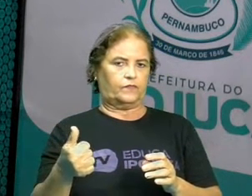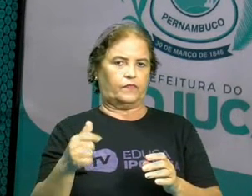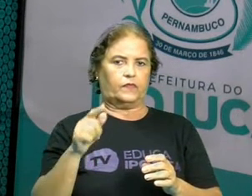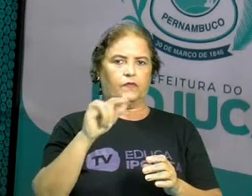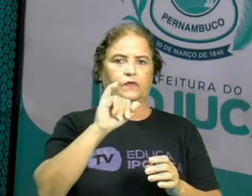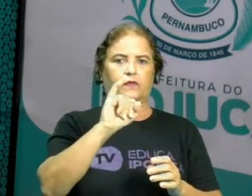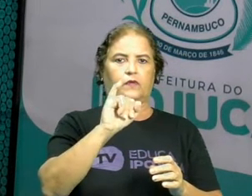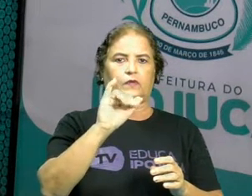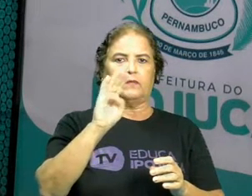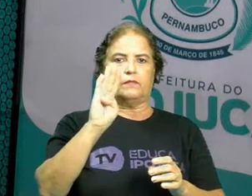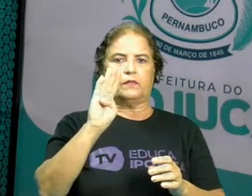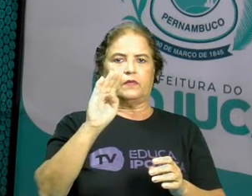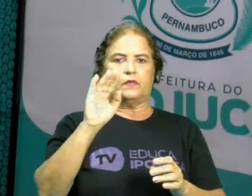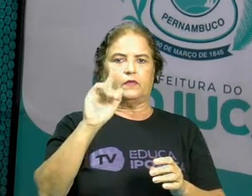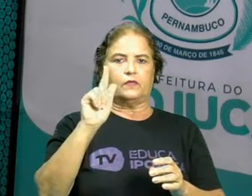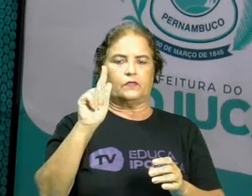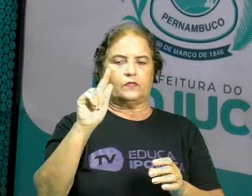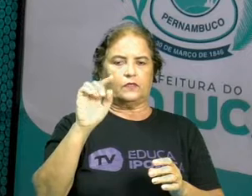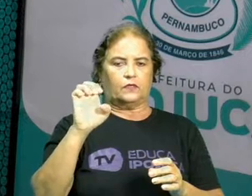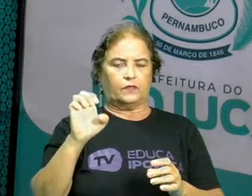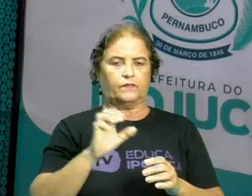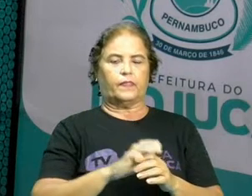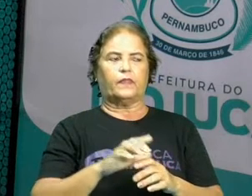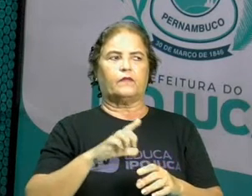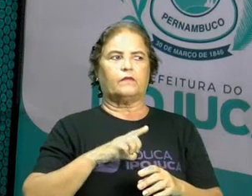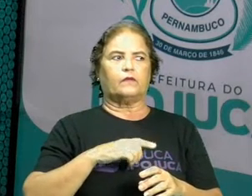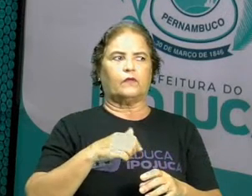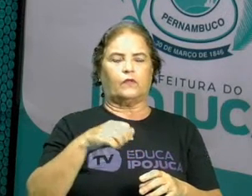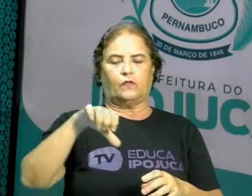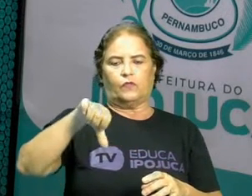que Pernambuco tinha aproximadamente